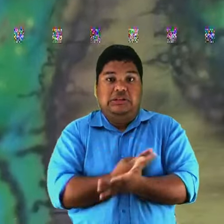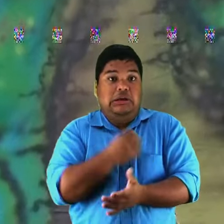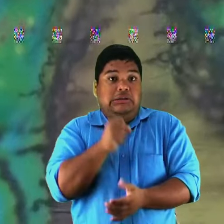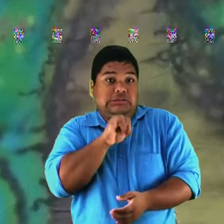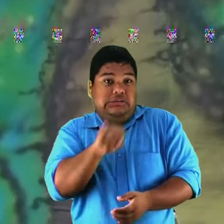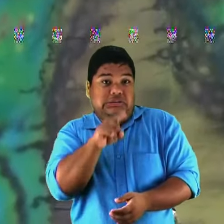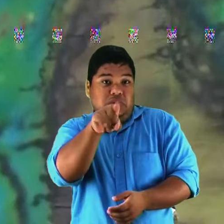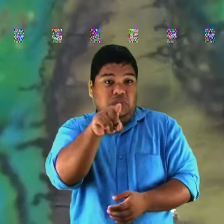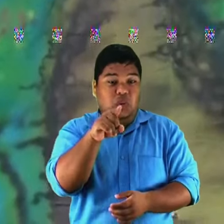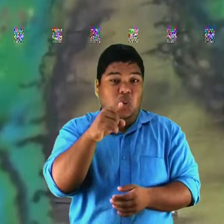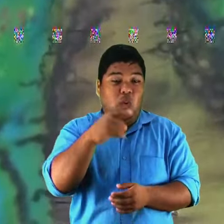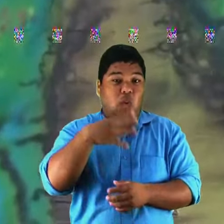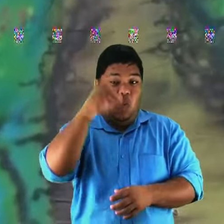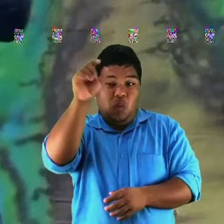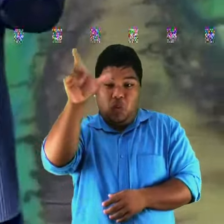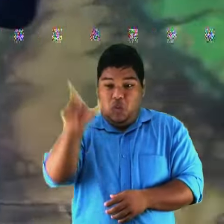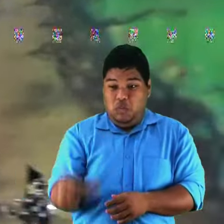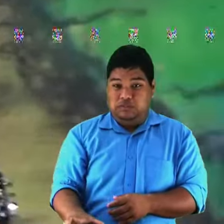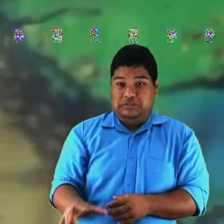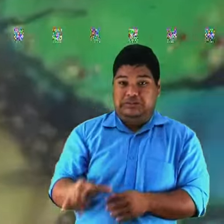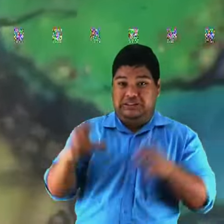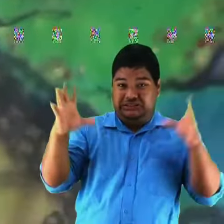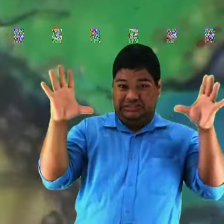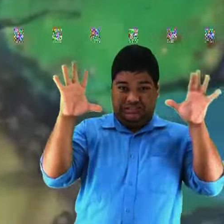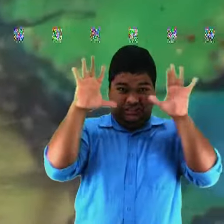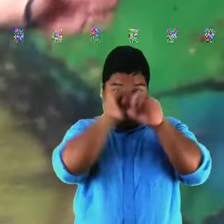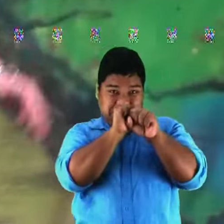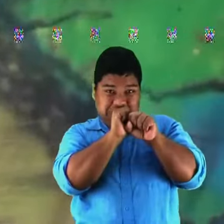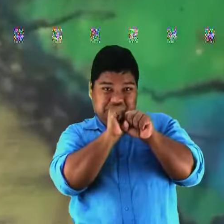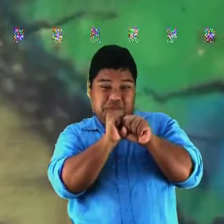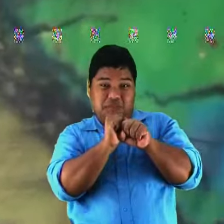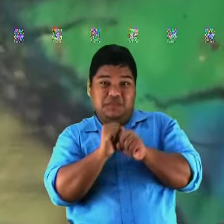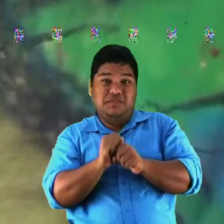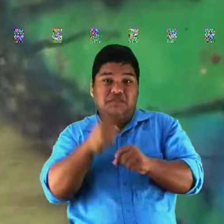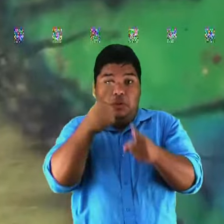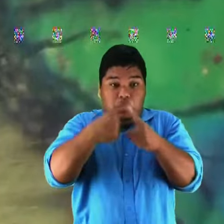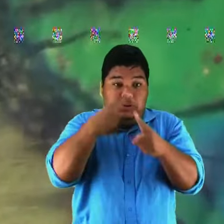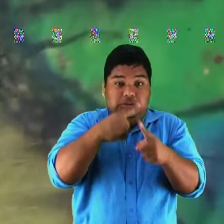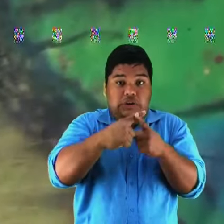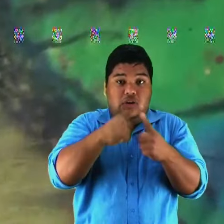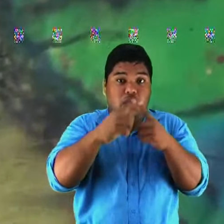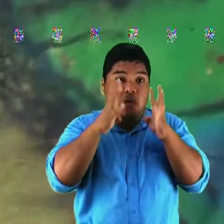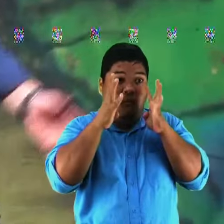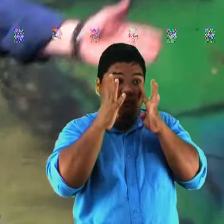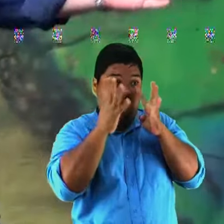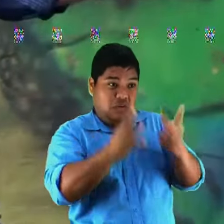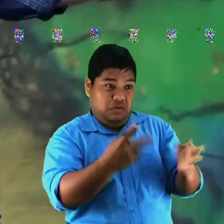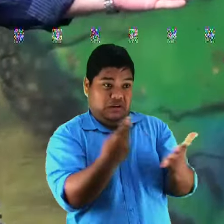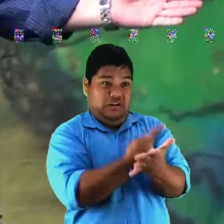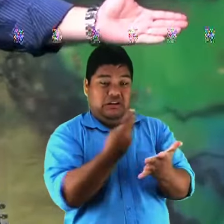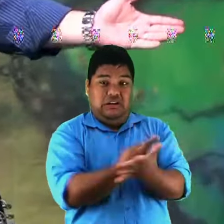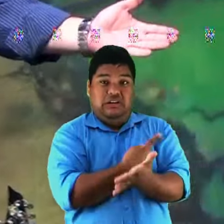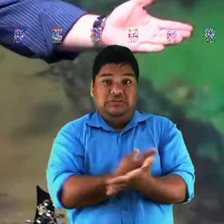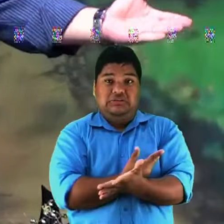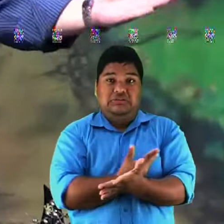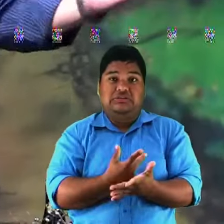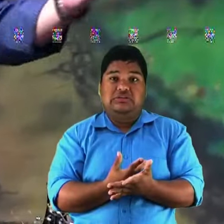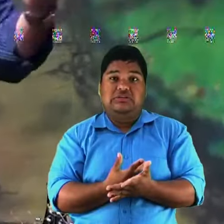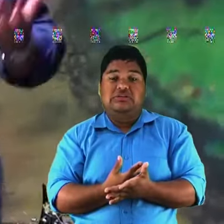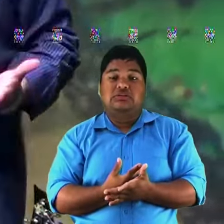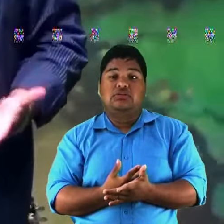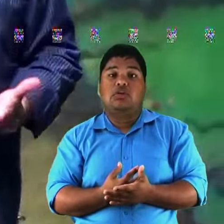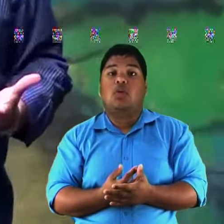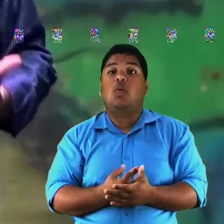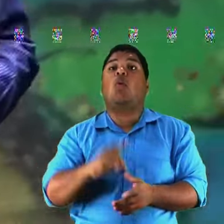em trevas, por quê? Porque foco errado são ações erradas. Olha a nossa sociedade, qual